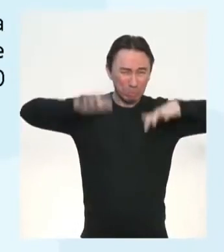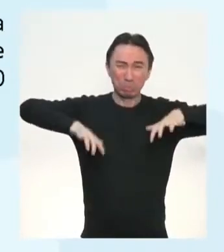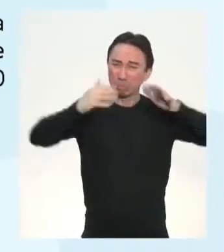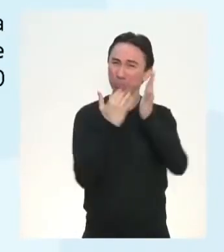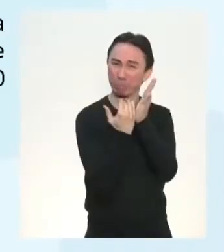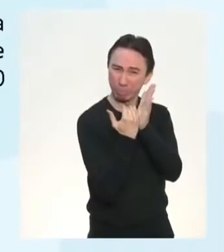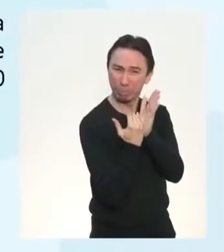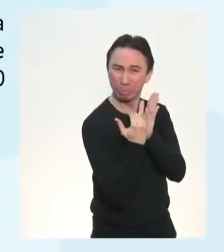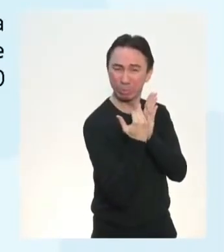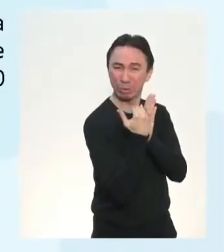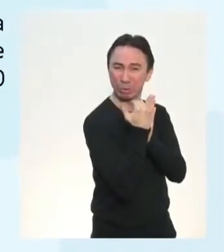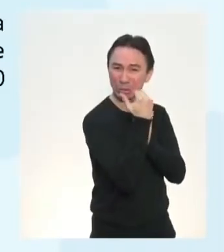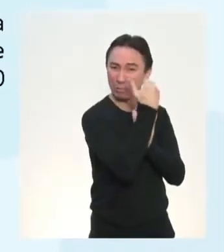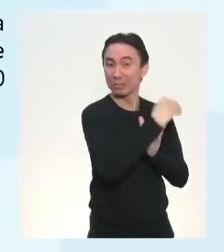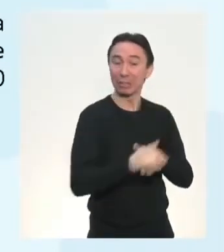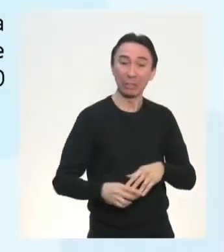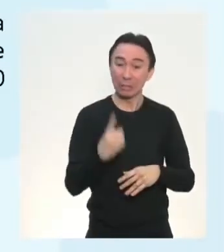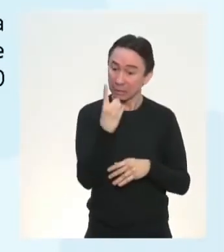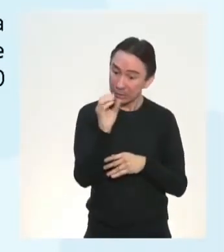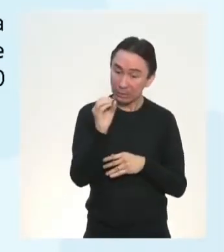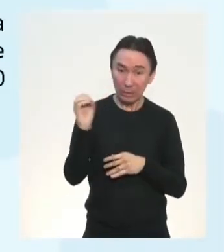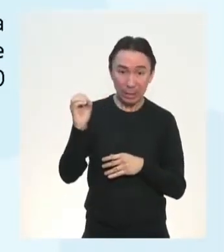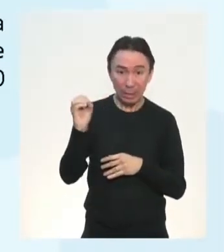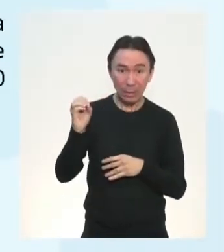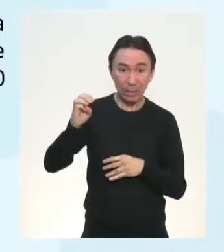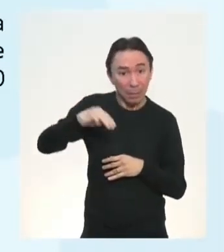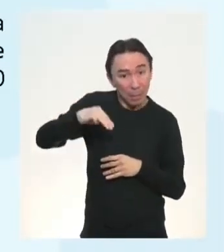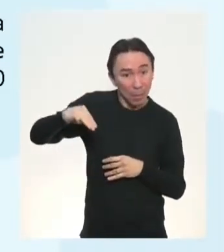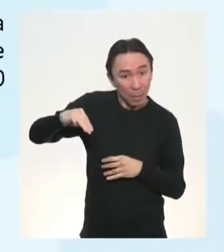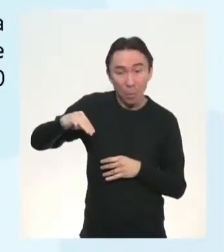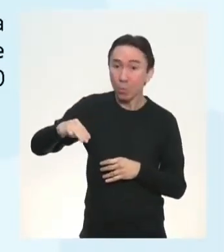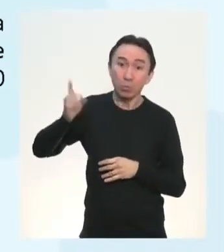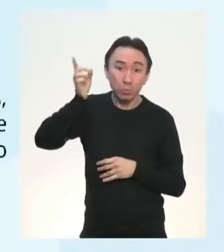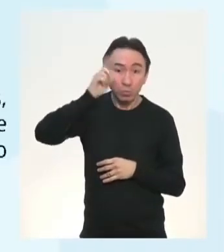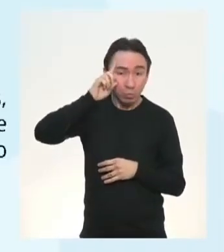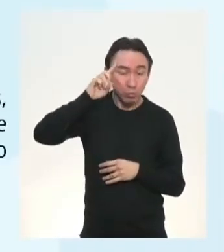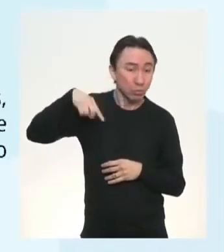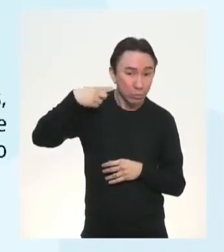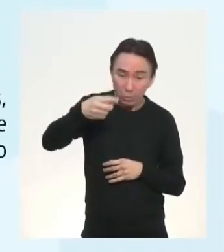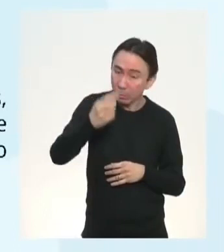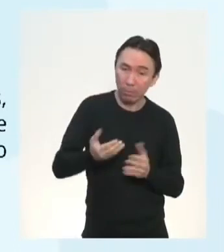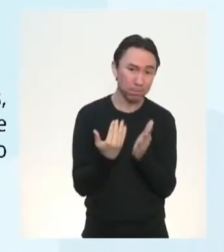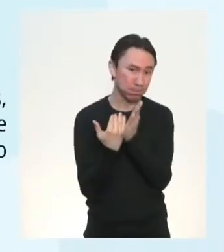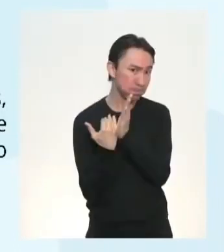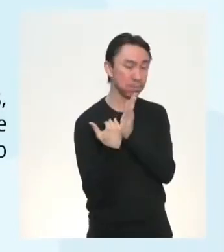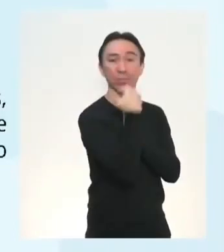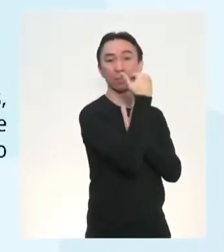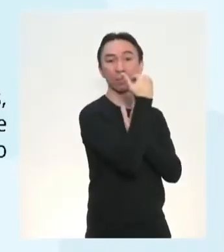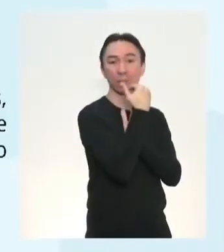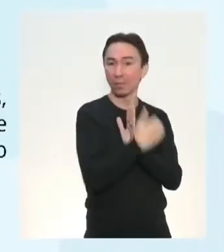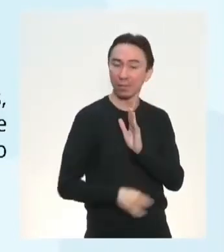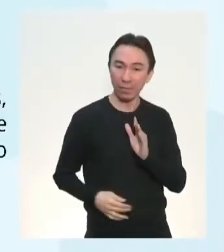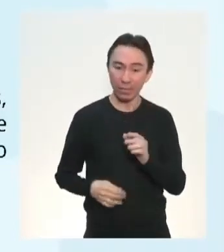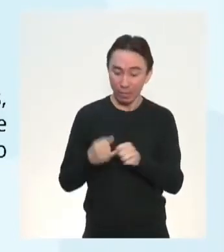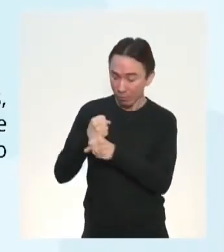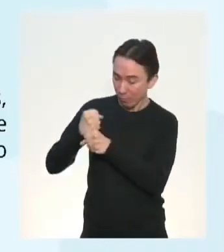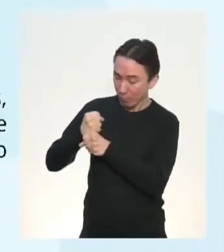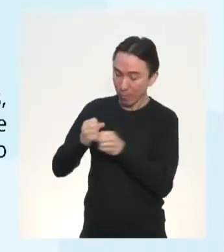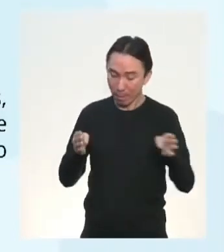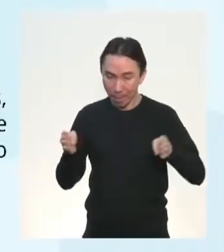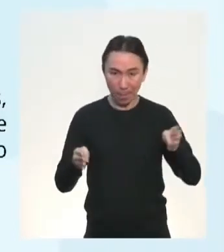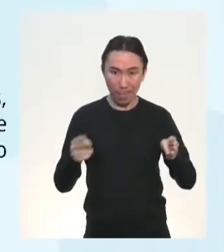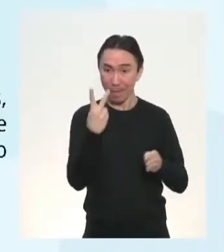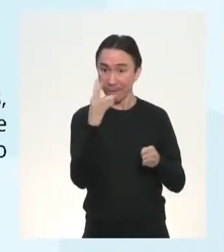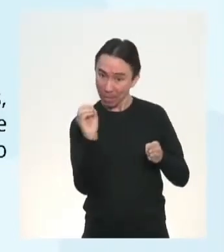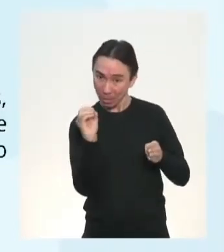com chuva acima de 100 milímetros dia, já é maior nos últimos 20 anos. Então, temos aí a primeira